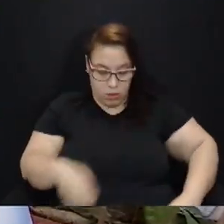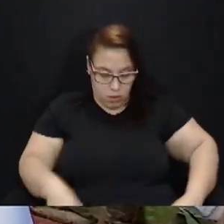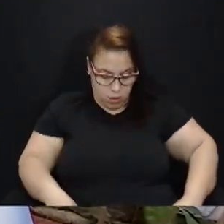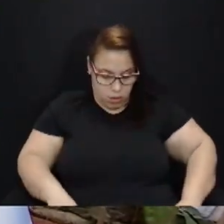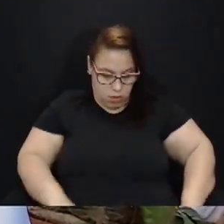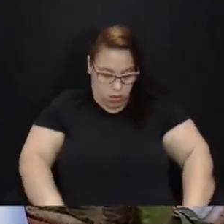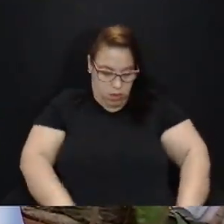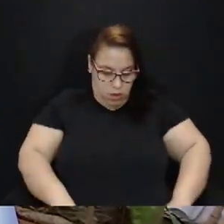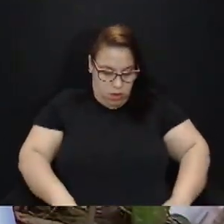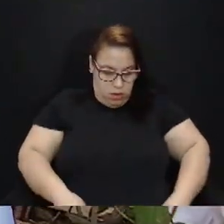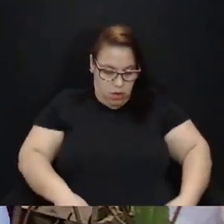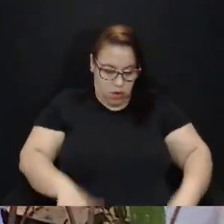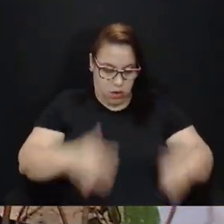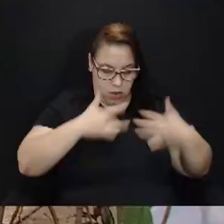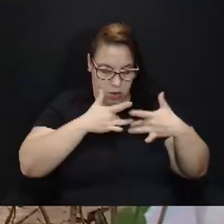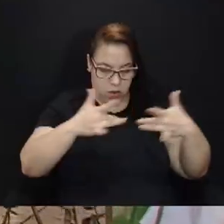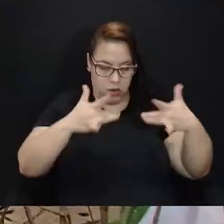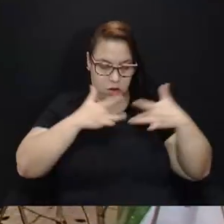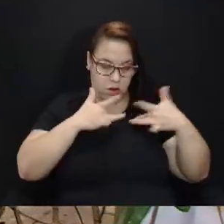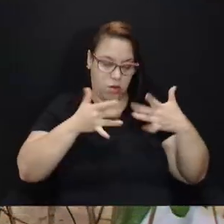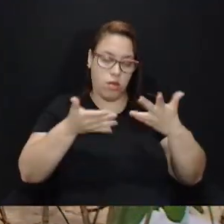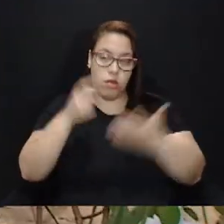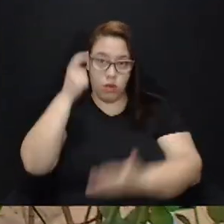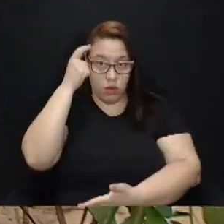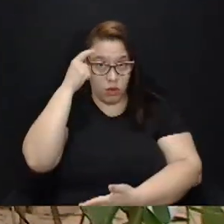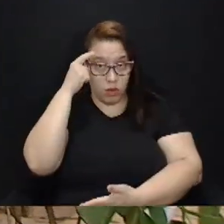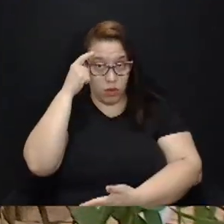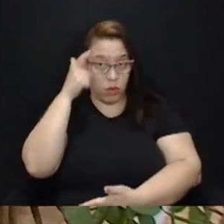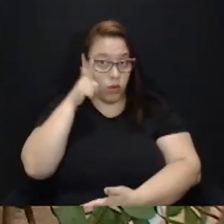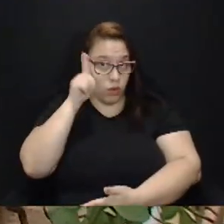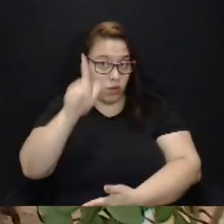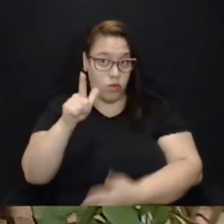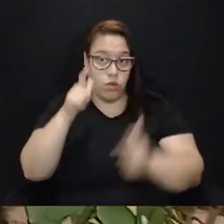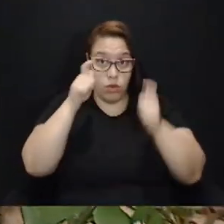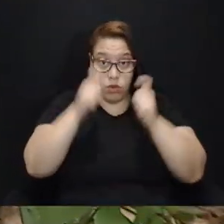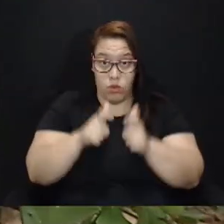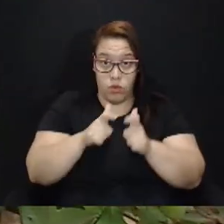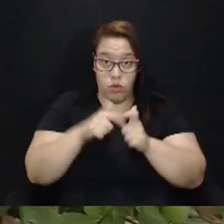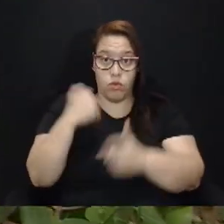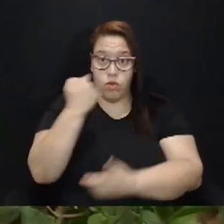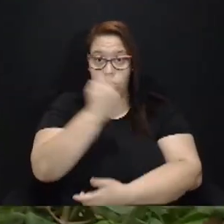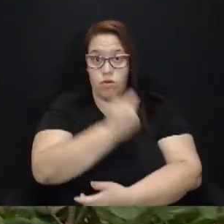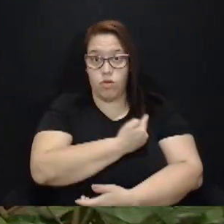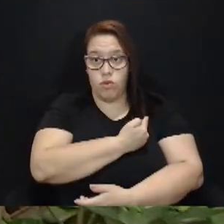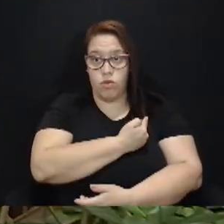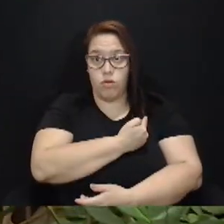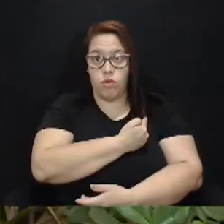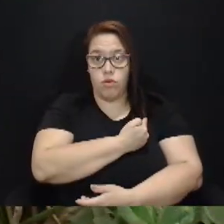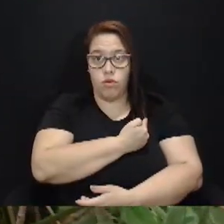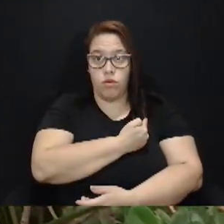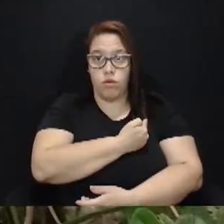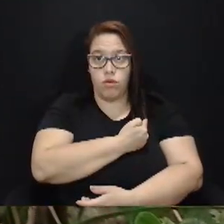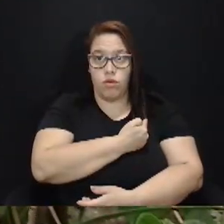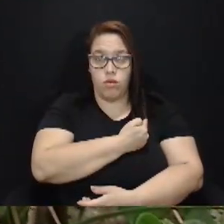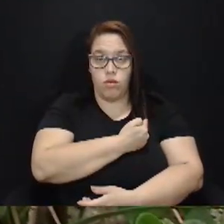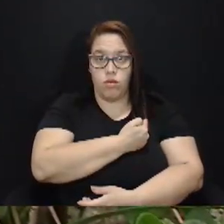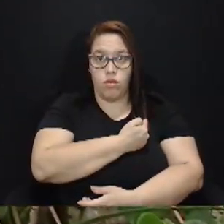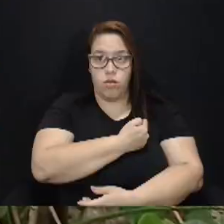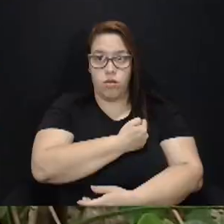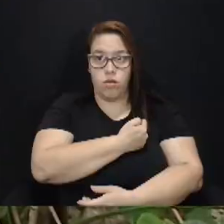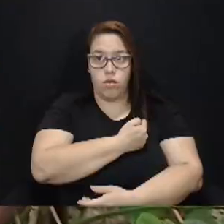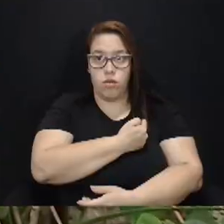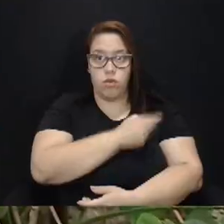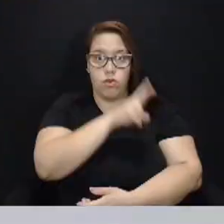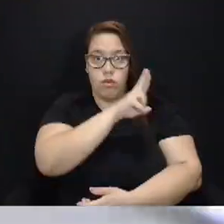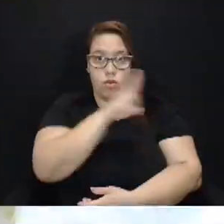cedidos. Eu penso em conquistar um espaço nosso, que seja nosso, para que nós possamos dar o nome lá da